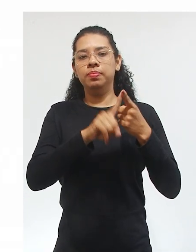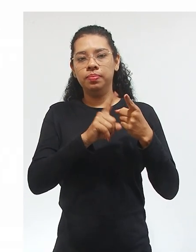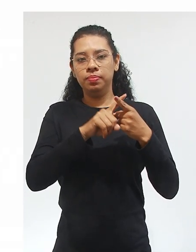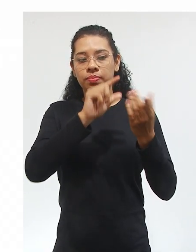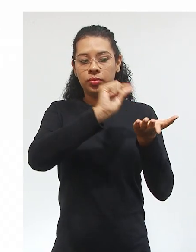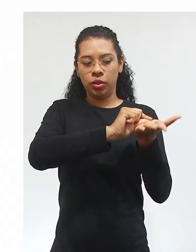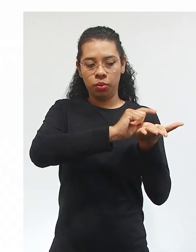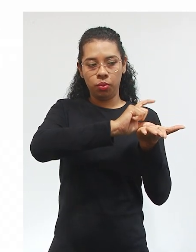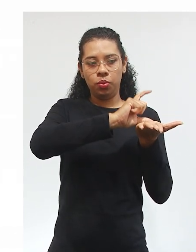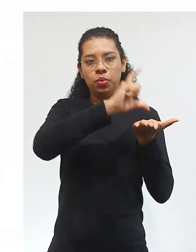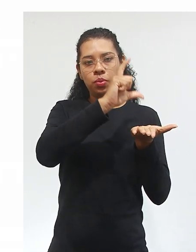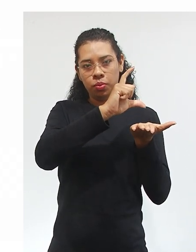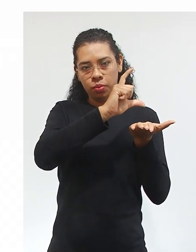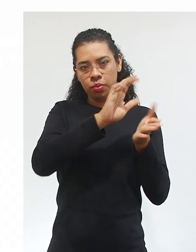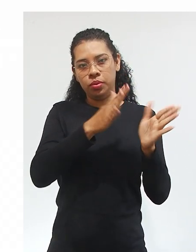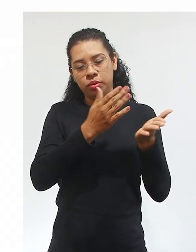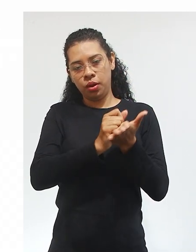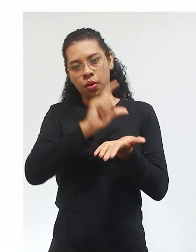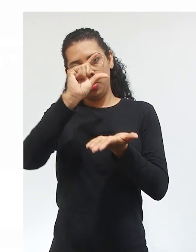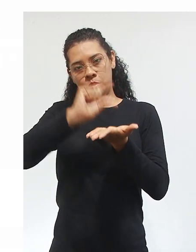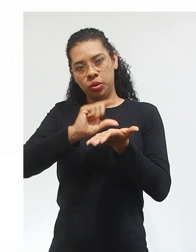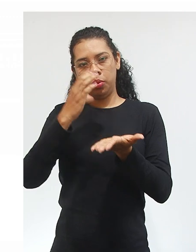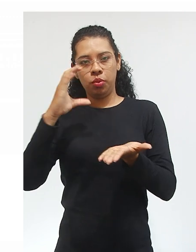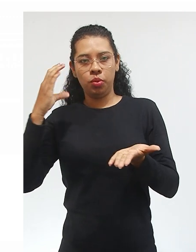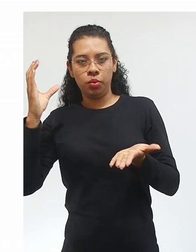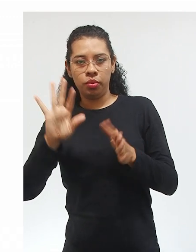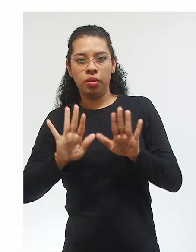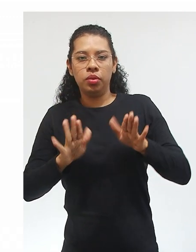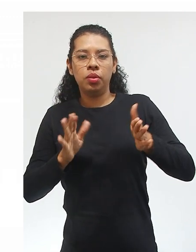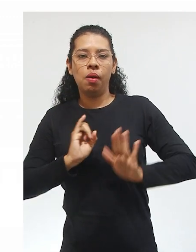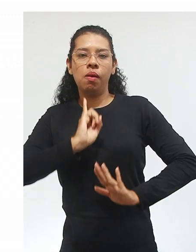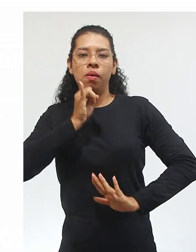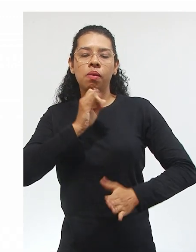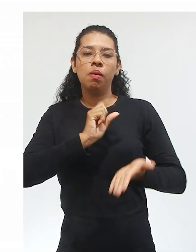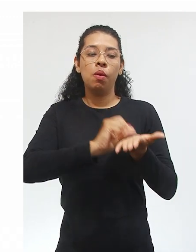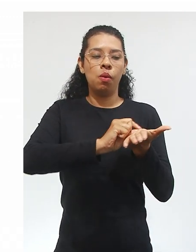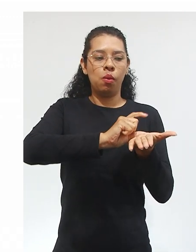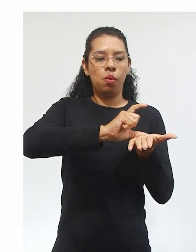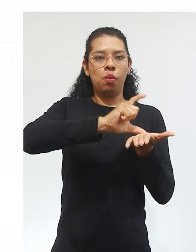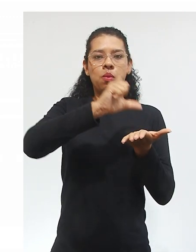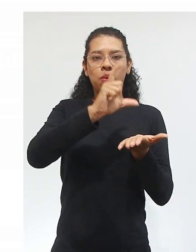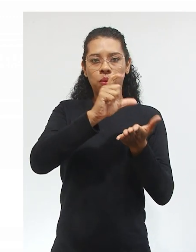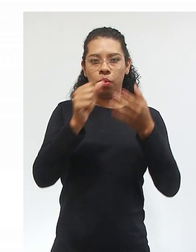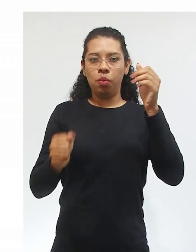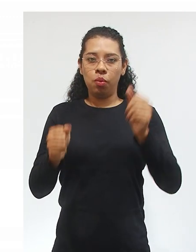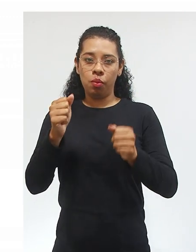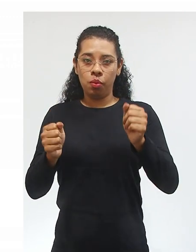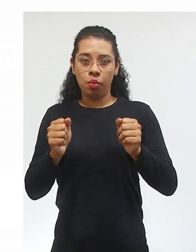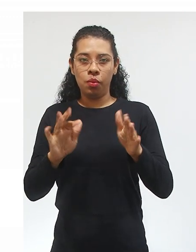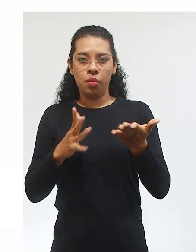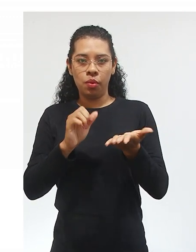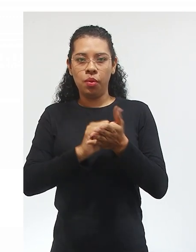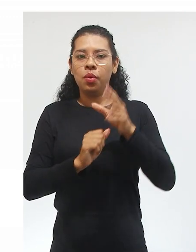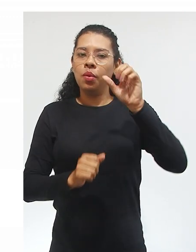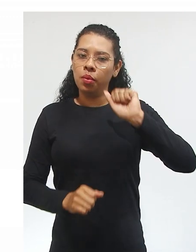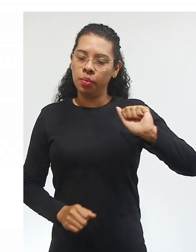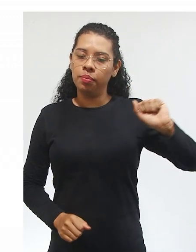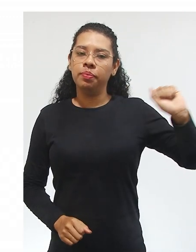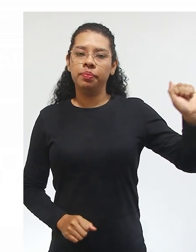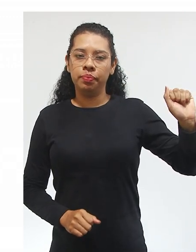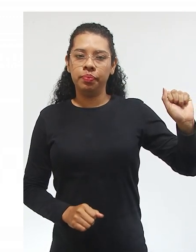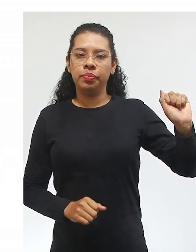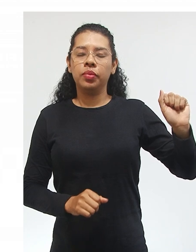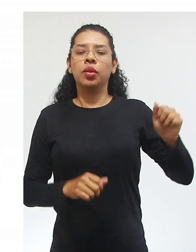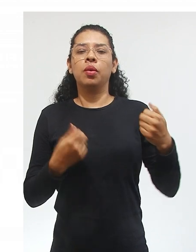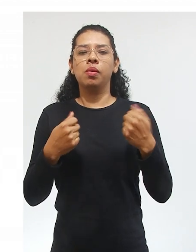devedora, eu aumento a débito e diminuo ao crédito. Então, se está aumentando o meu veículo, está aumentando o meu ativo, né, com a entrada do